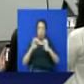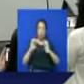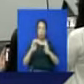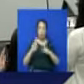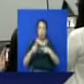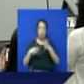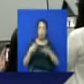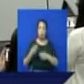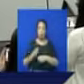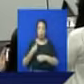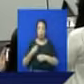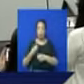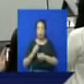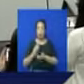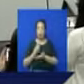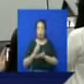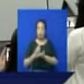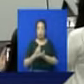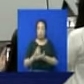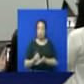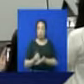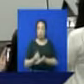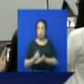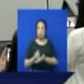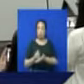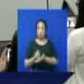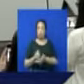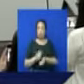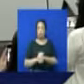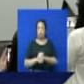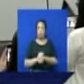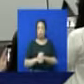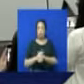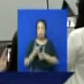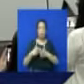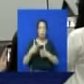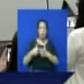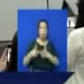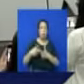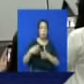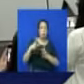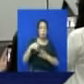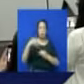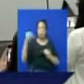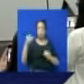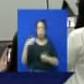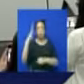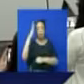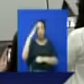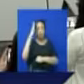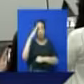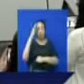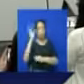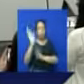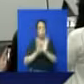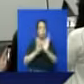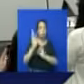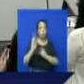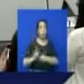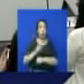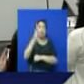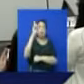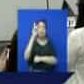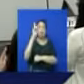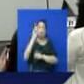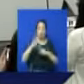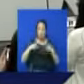batalha espiritual, e eu acredito que vai ajudar o senhor a compreender os planos de Deus para a vida do ser humano.